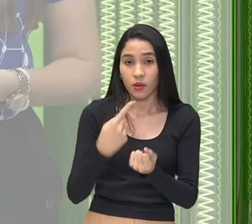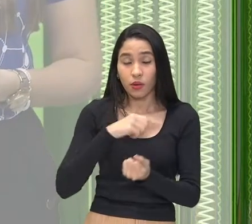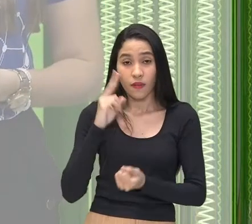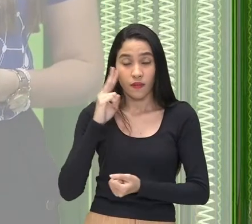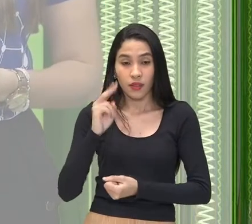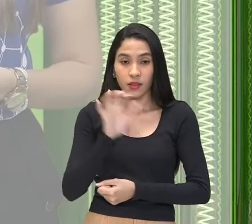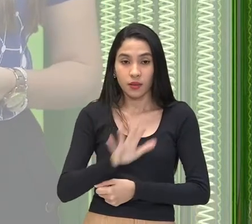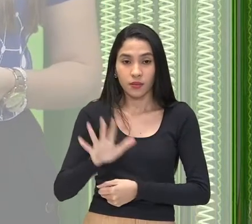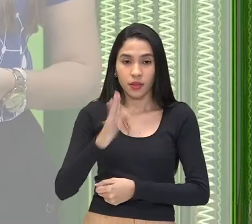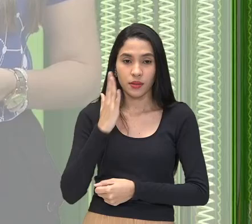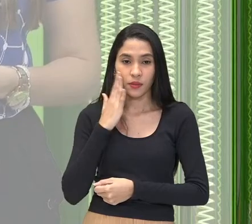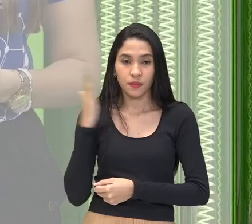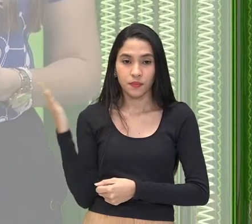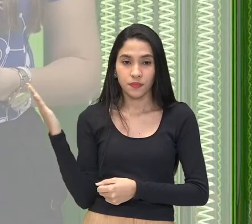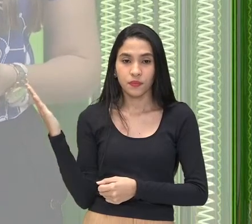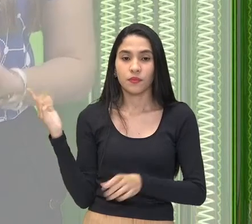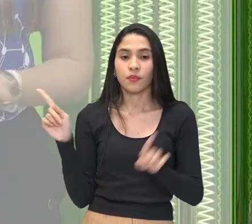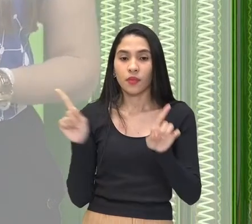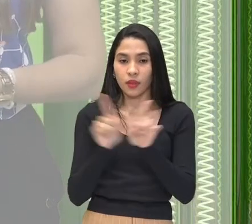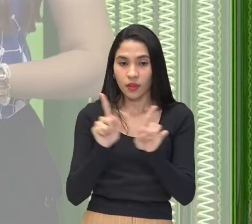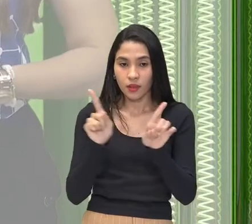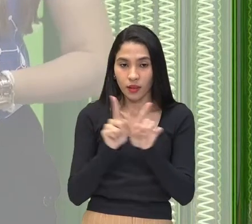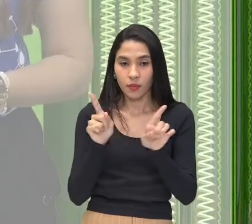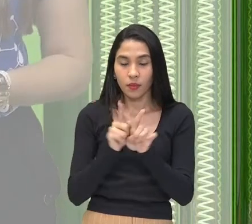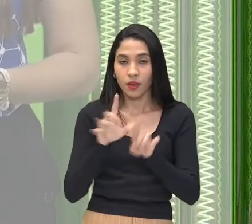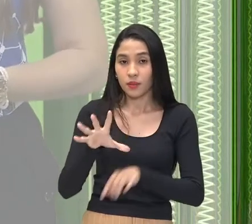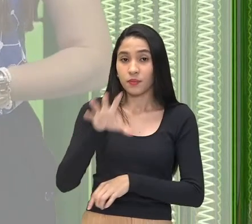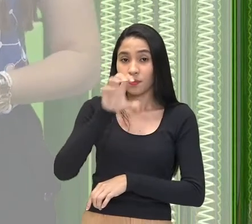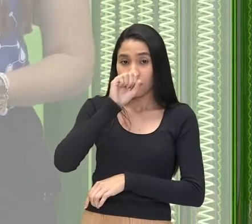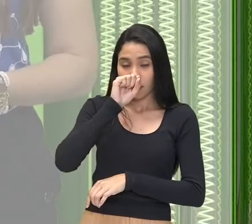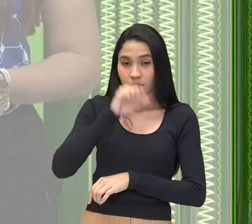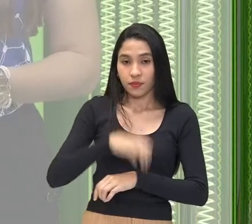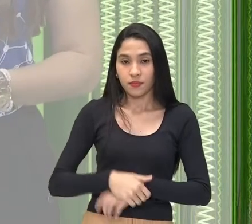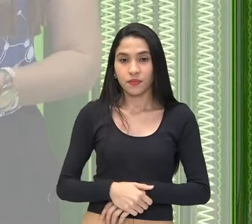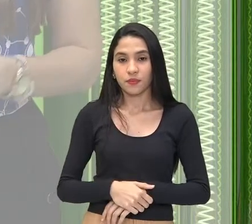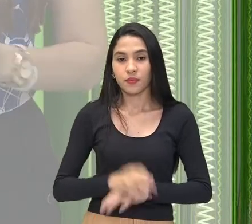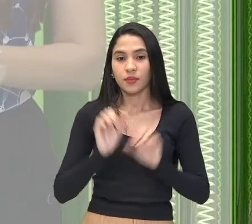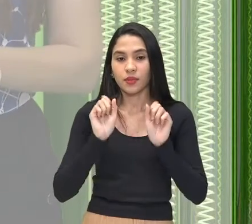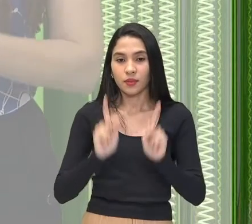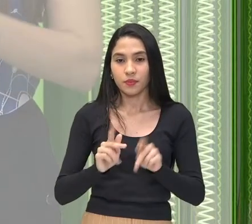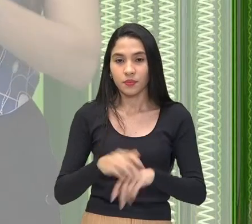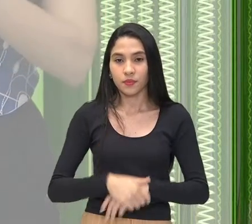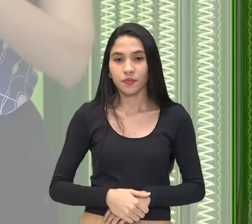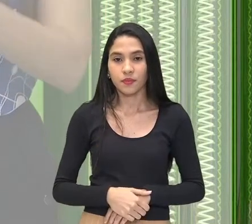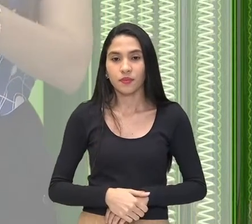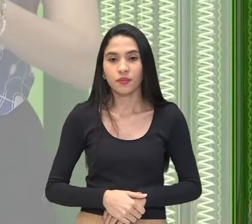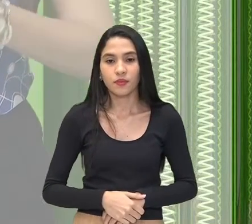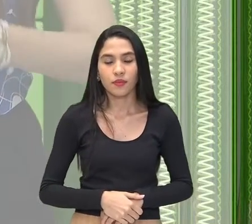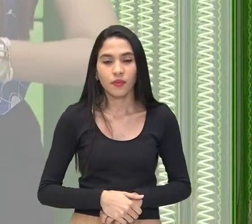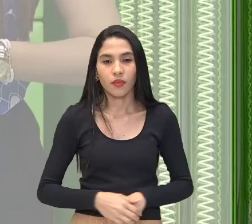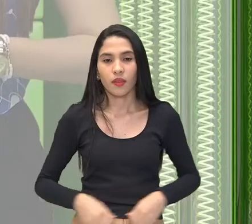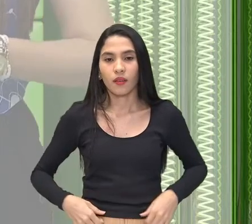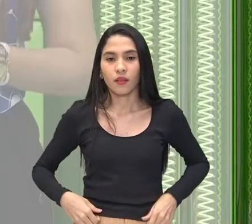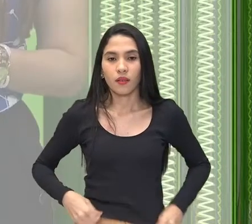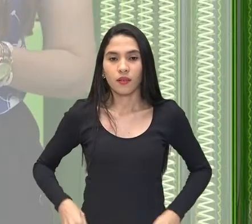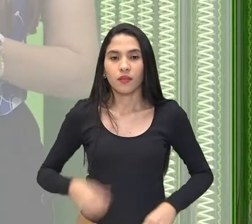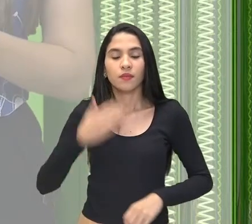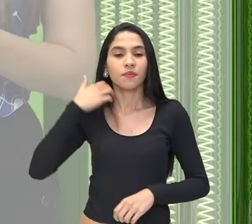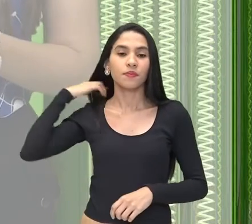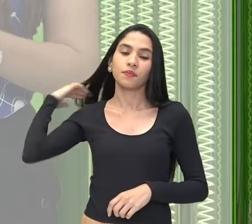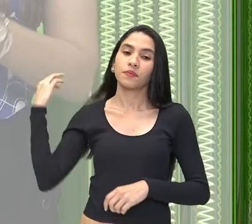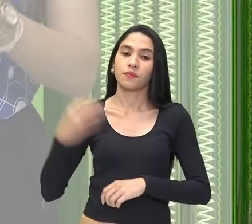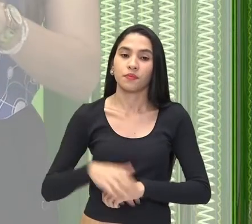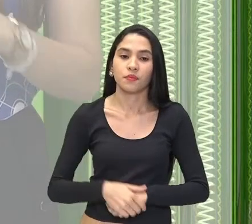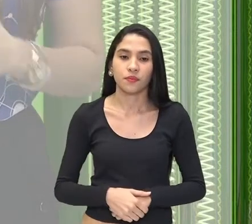visualizar isso também na nossa respiração, certo? Vamos continuar falando aí do ar